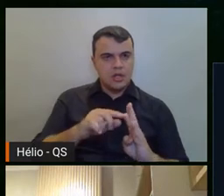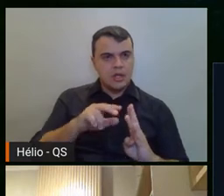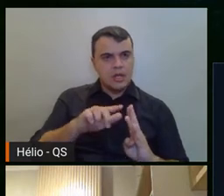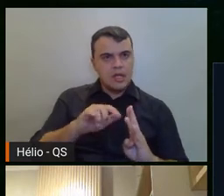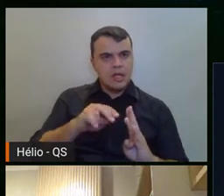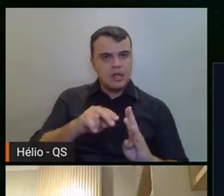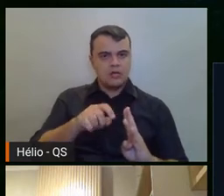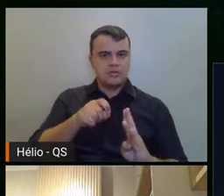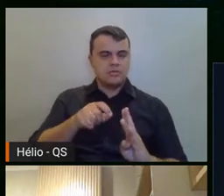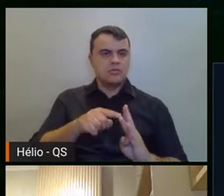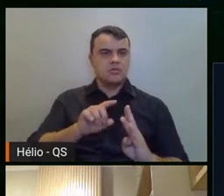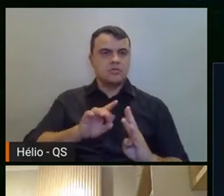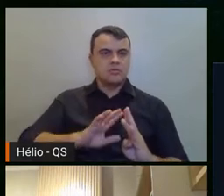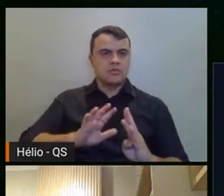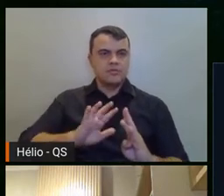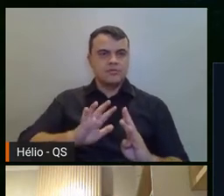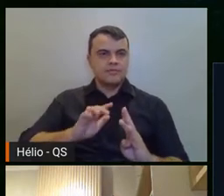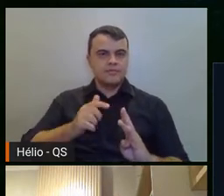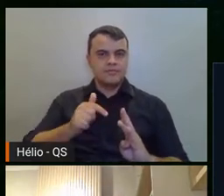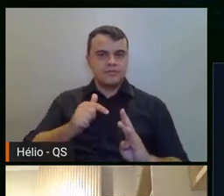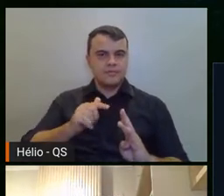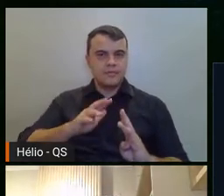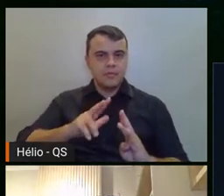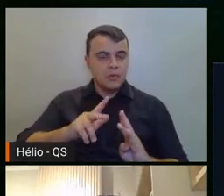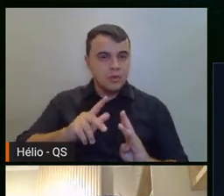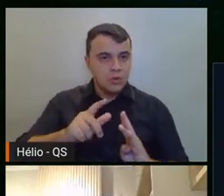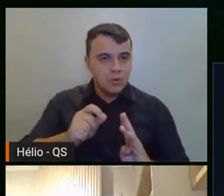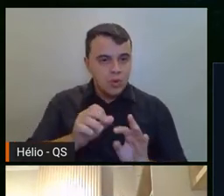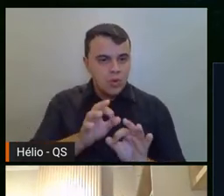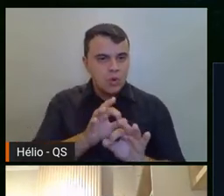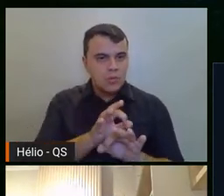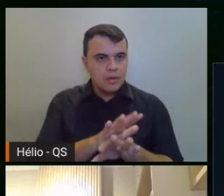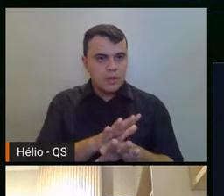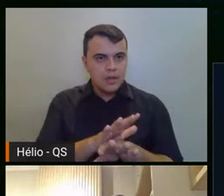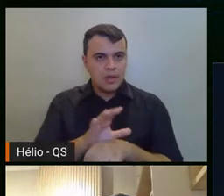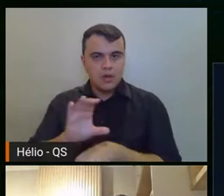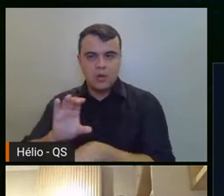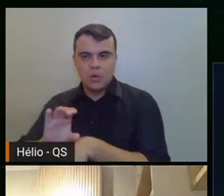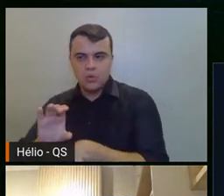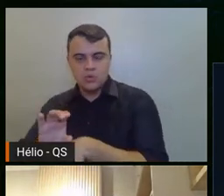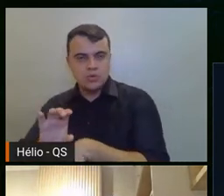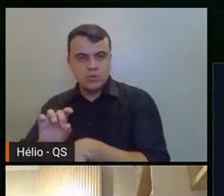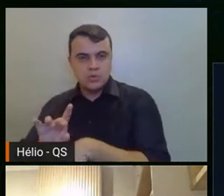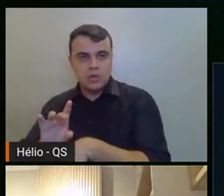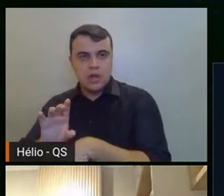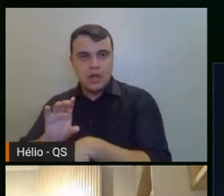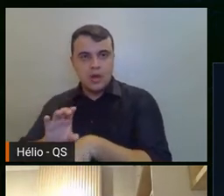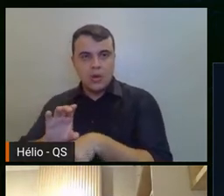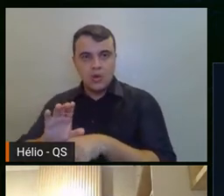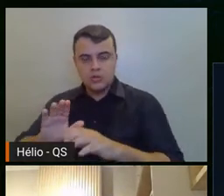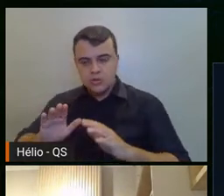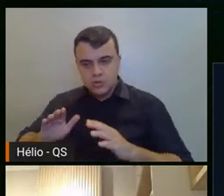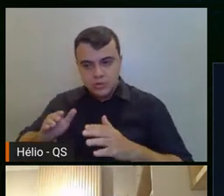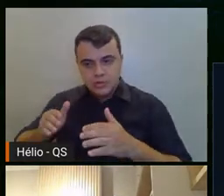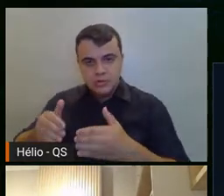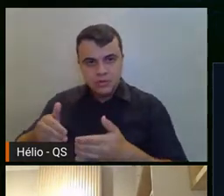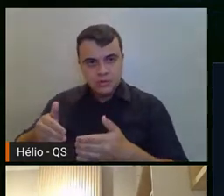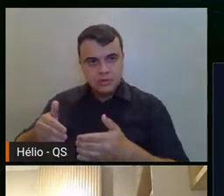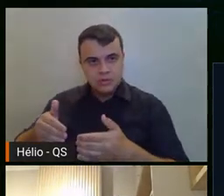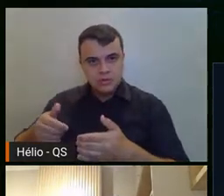não não está com todos os conteúdos completos no bootcamp ali o bootcamp Tem os conteúdos